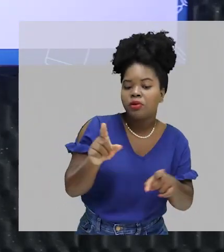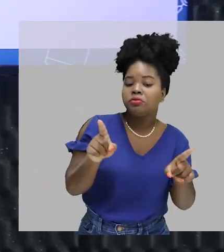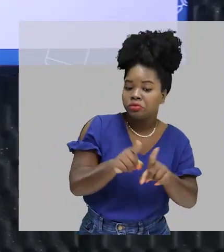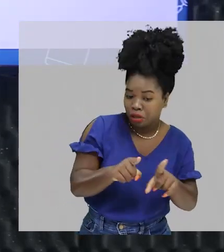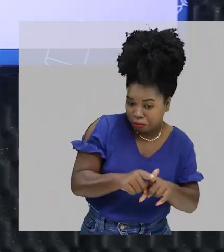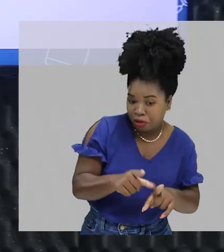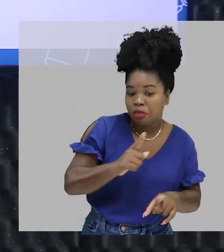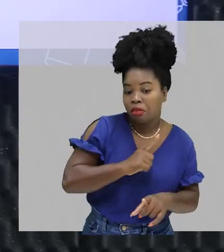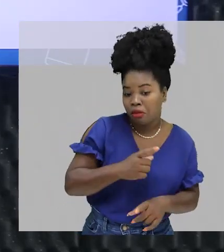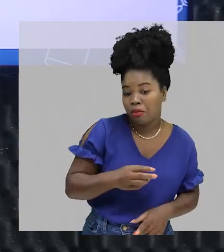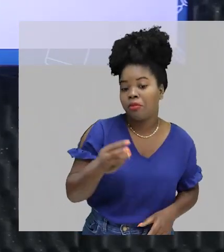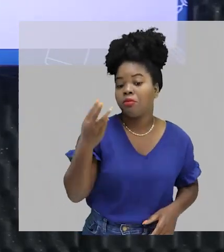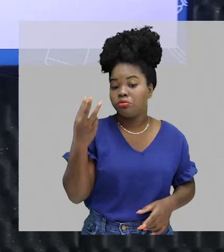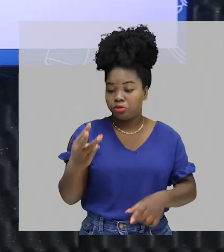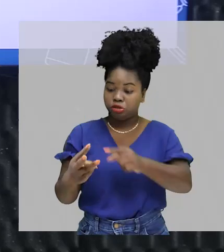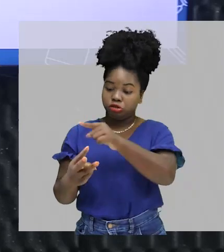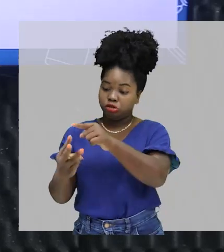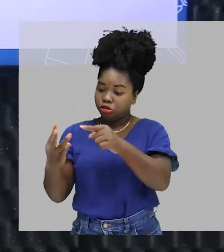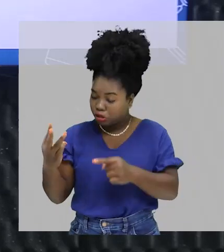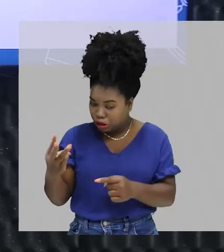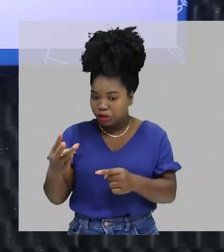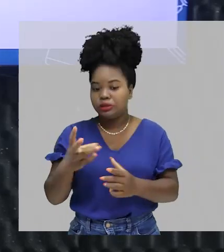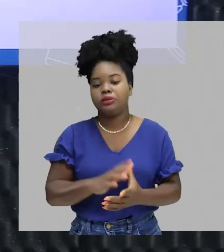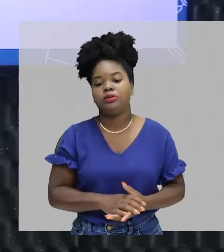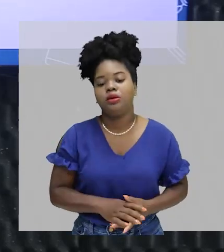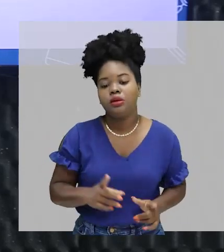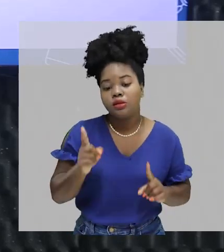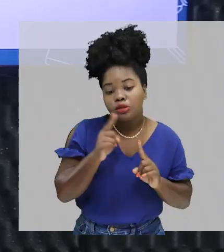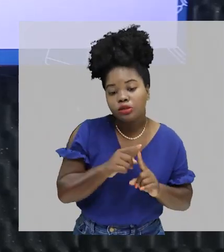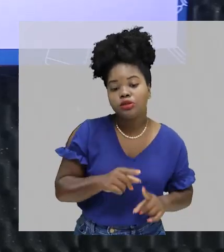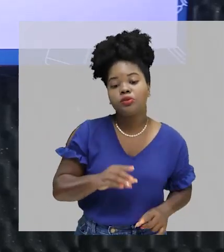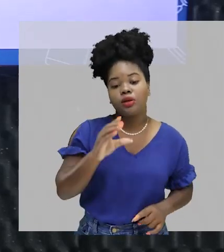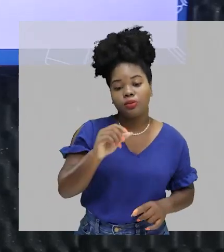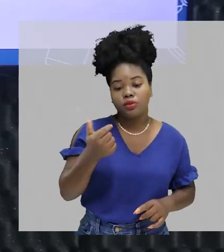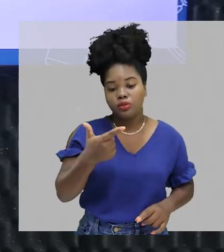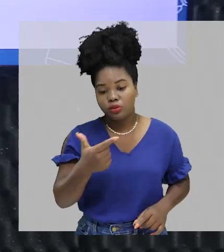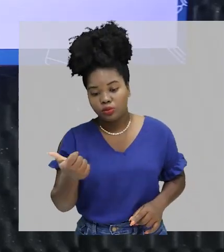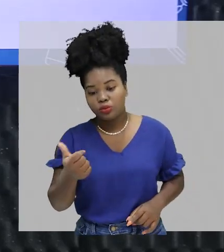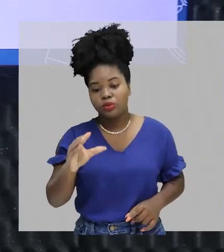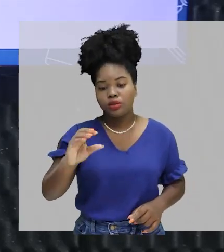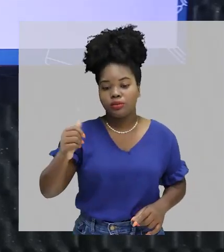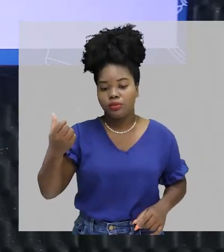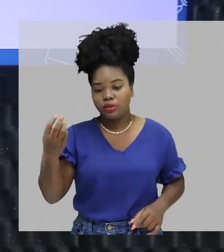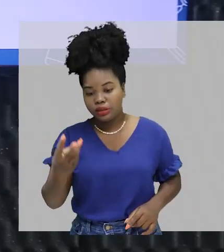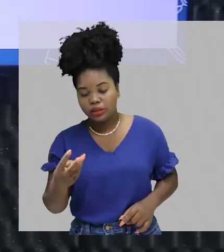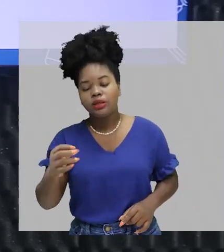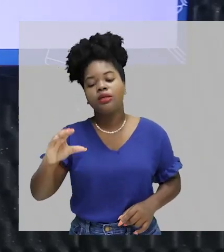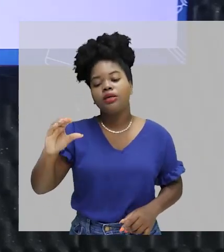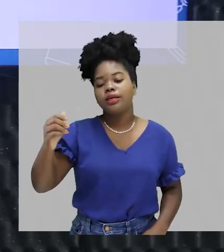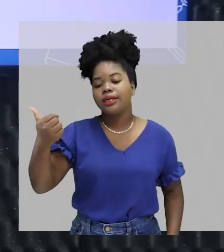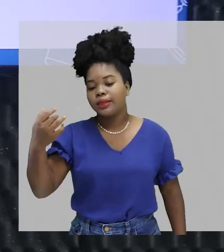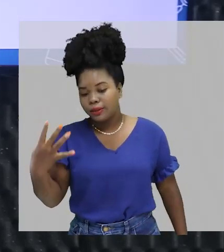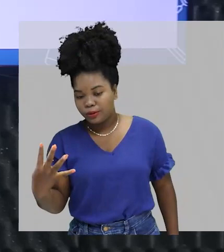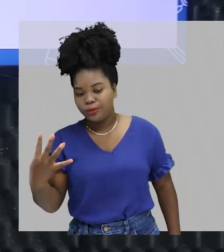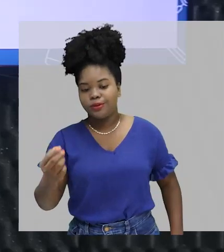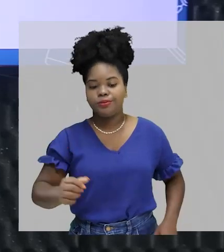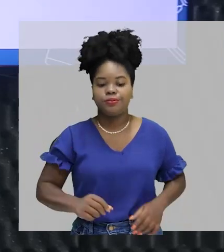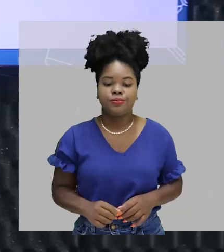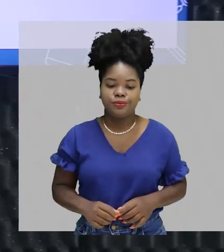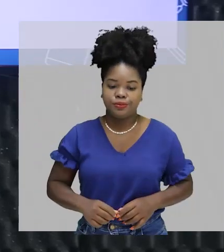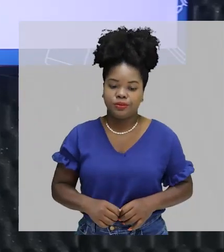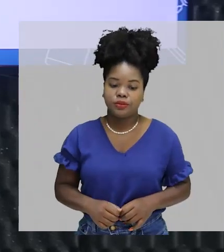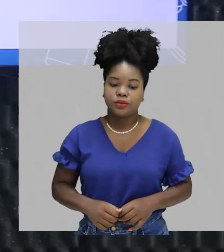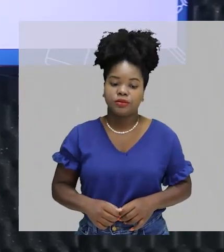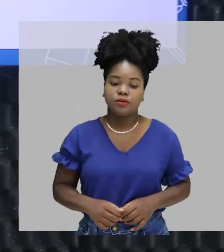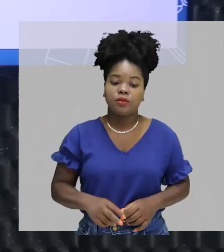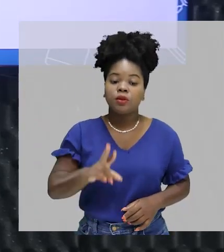nós temos 3 isótopos para o carbono. O carbono 12, o carbono 13 e o carbono 14,